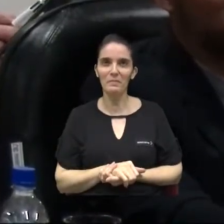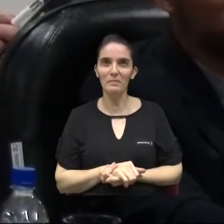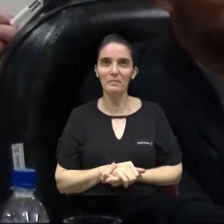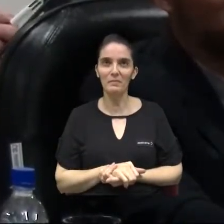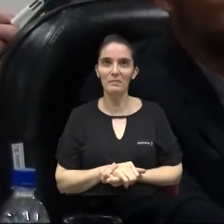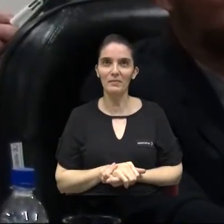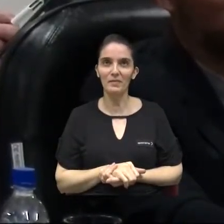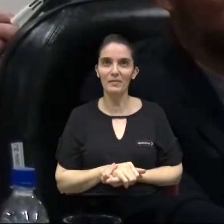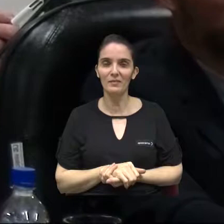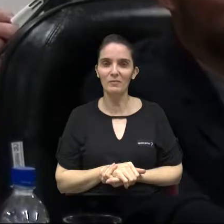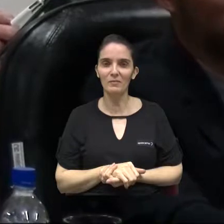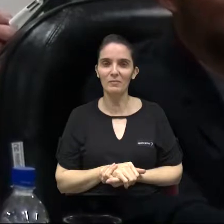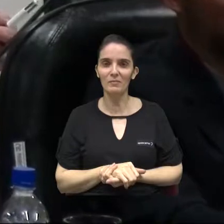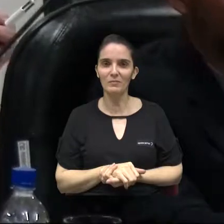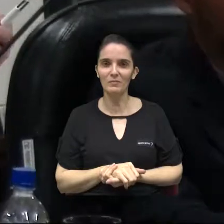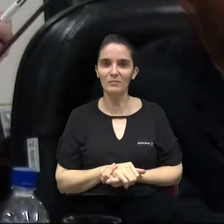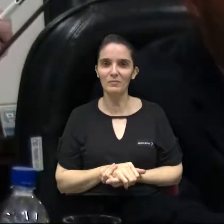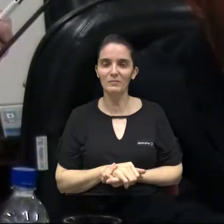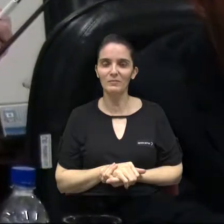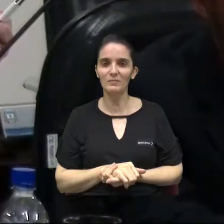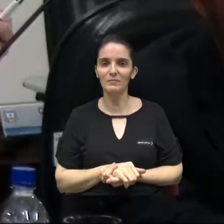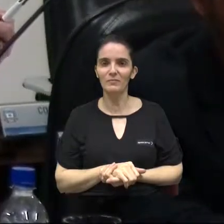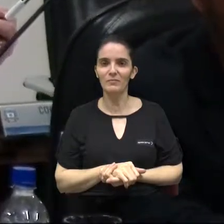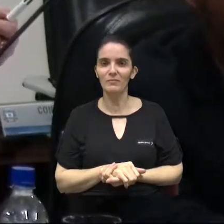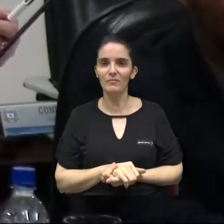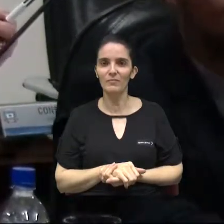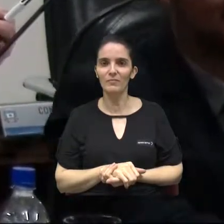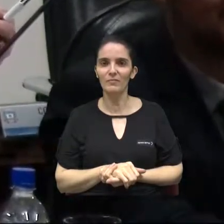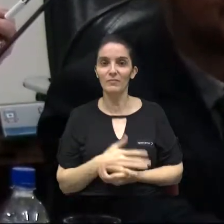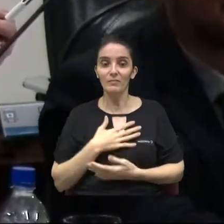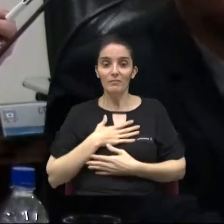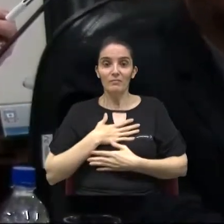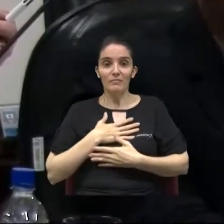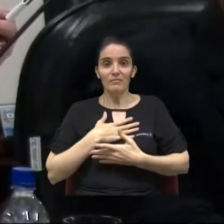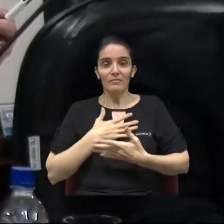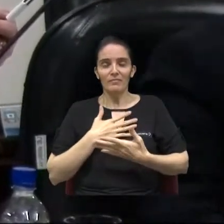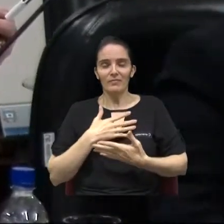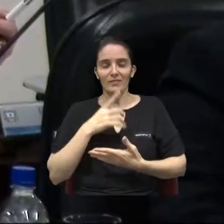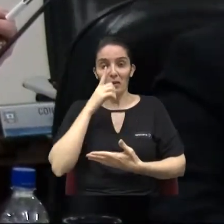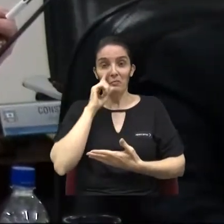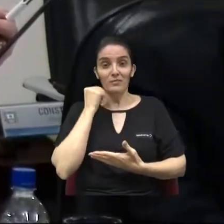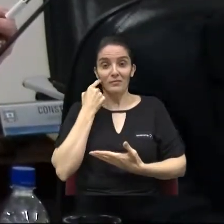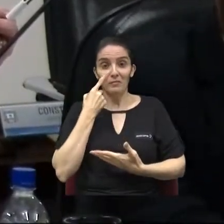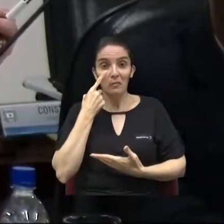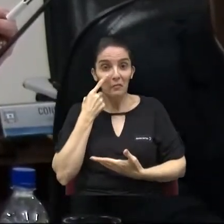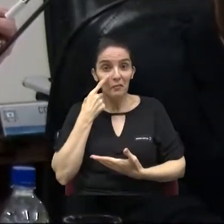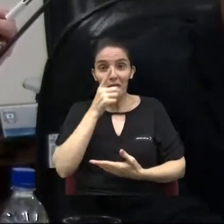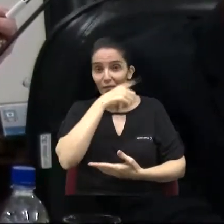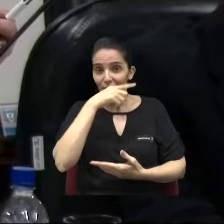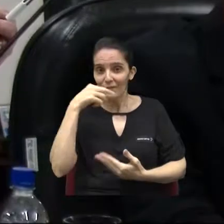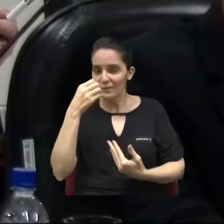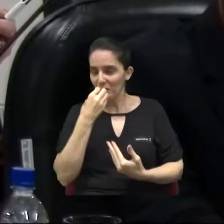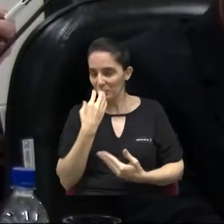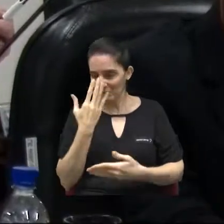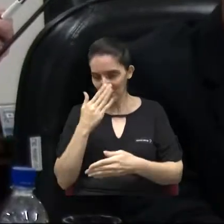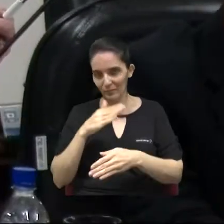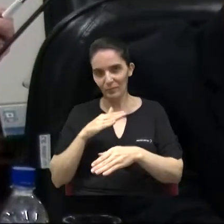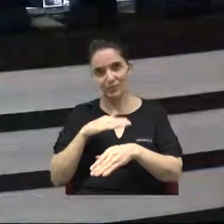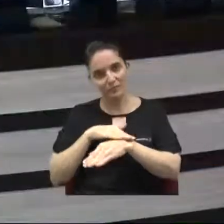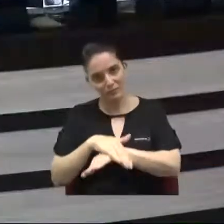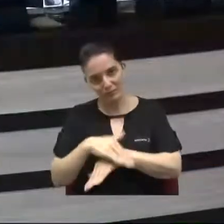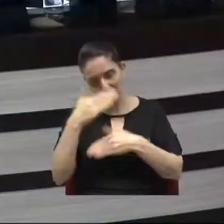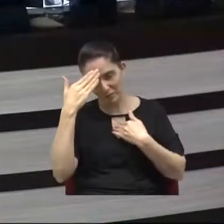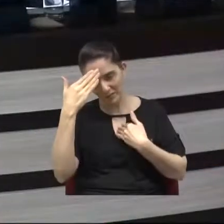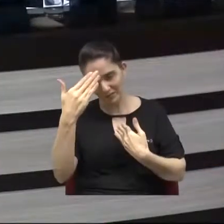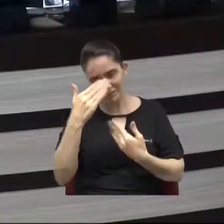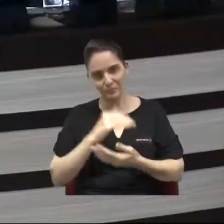não. De jeito nenhum. Respirei fundo quando a vi aqui nesse plenário. Muito boa noite, muito obrigado. Algum